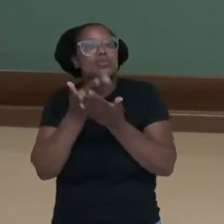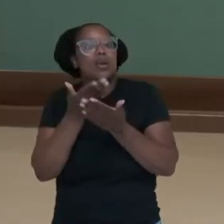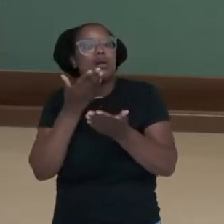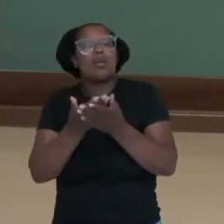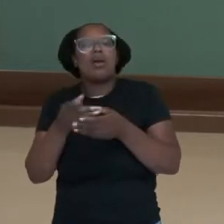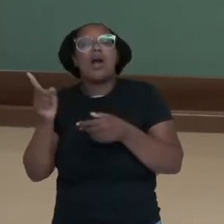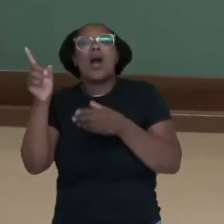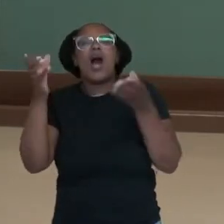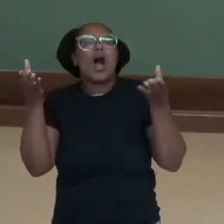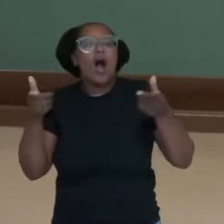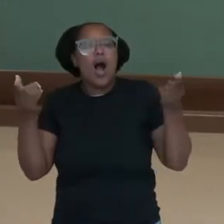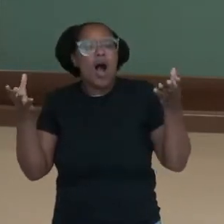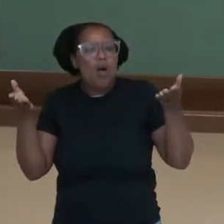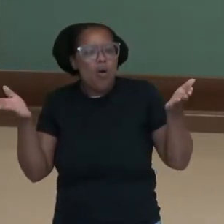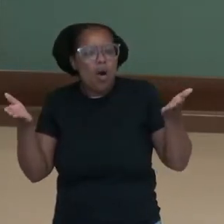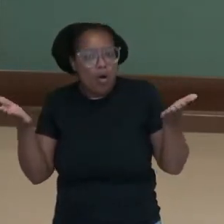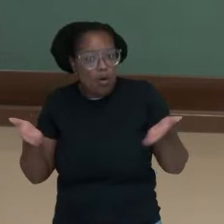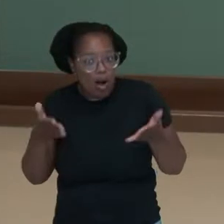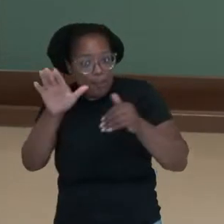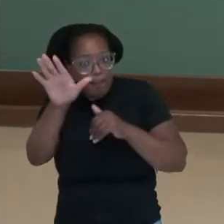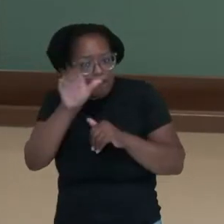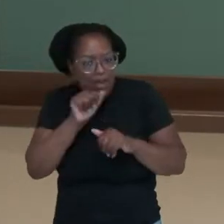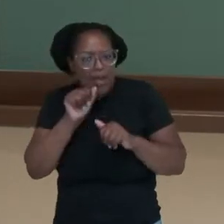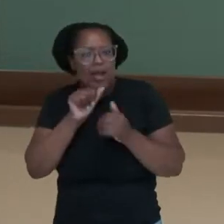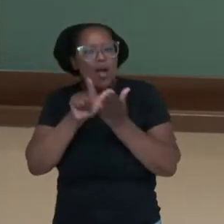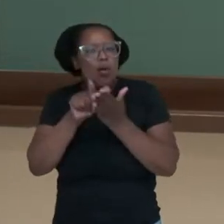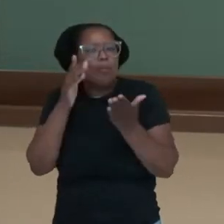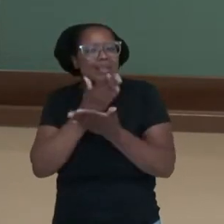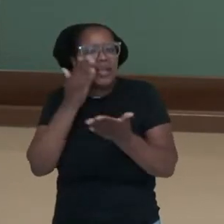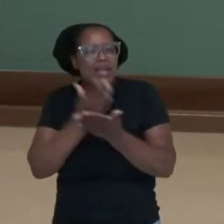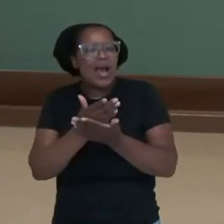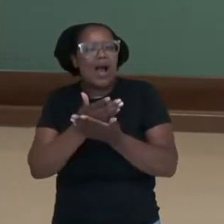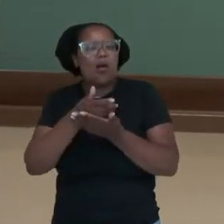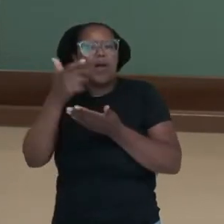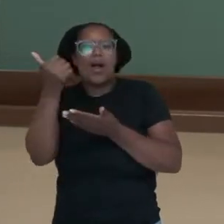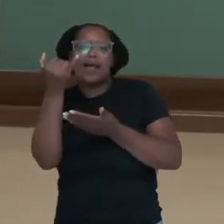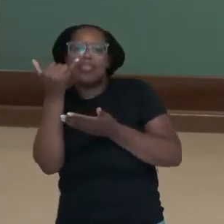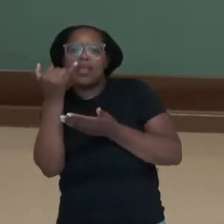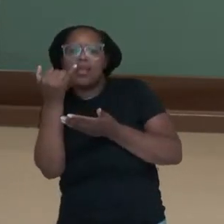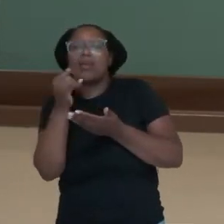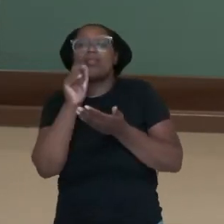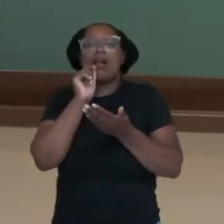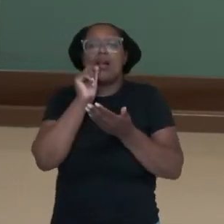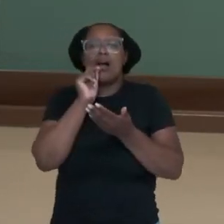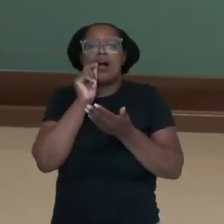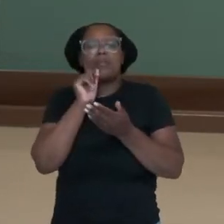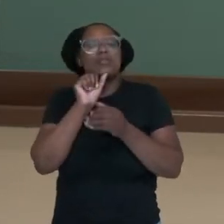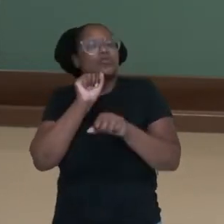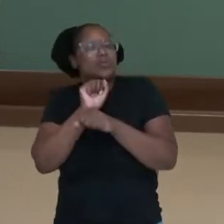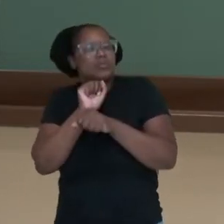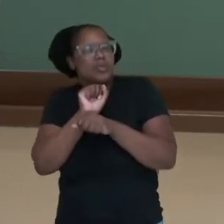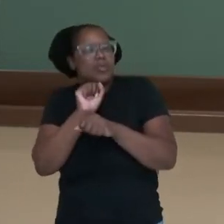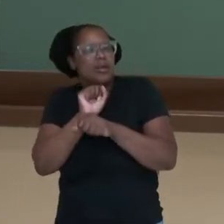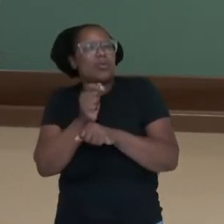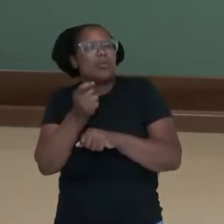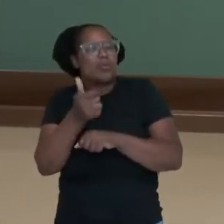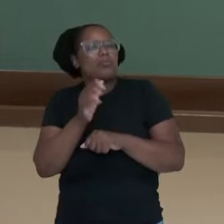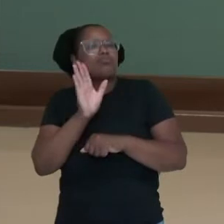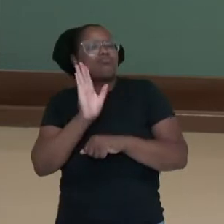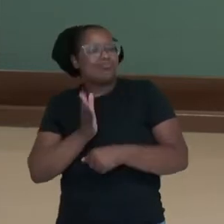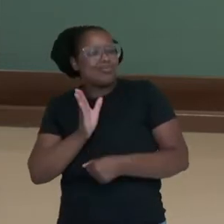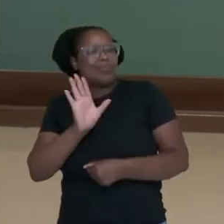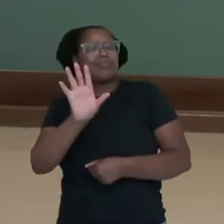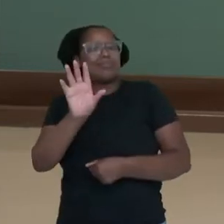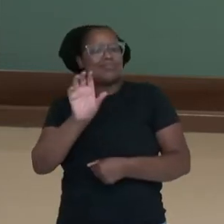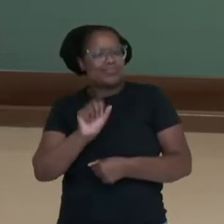material? Corre, eu não estou vendo você com o caderno na mão e o penal. Corre lá para pegar. Eu vou dar um tempinho. Ah, pegou, não é